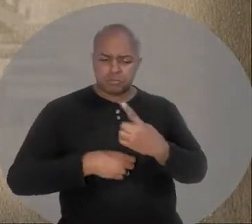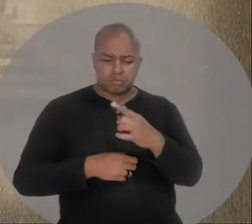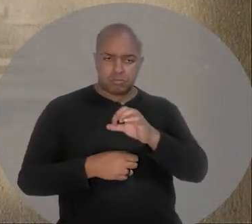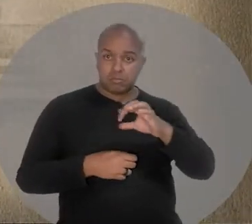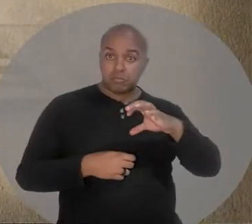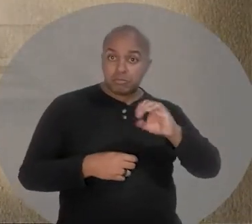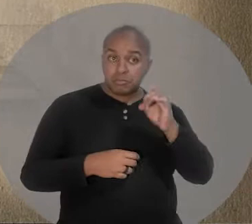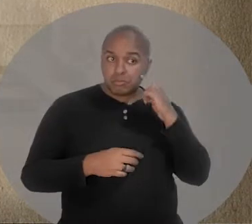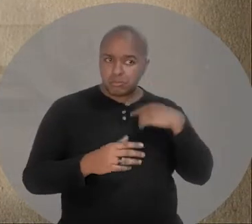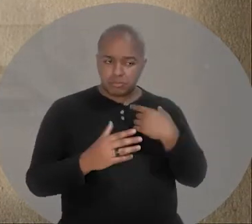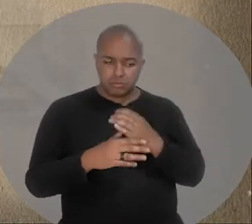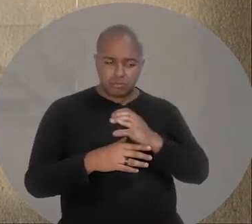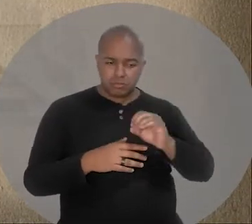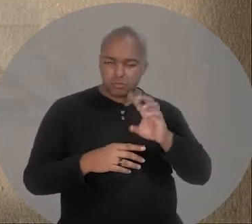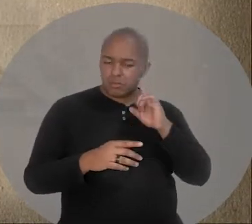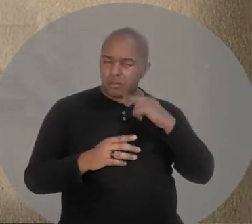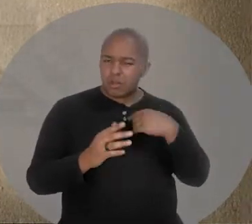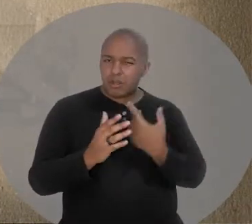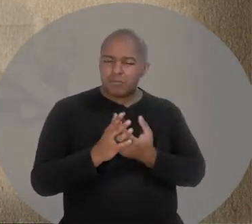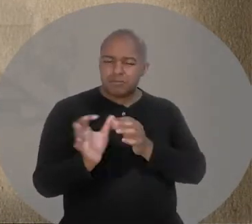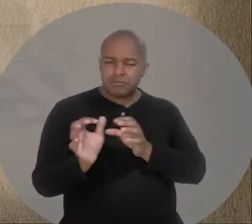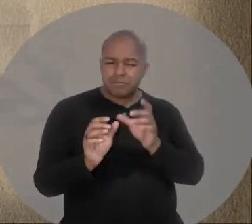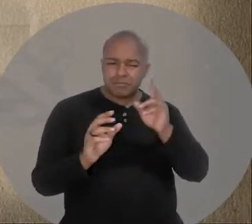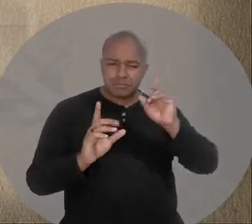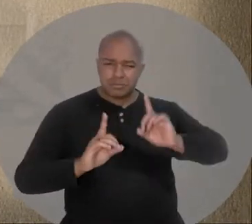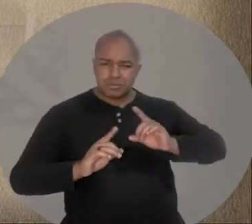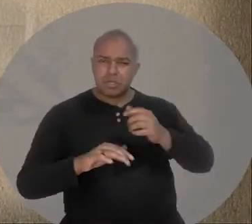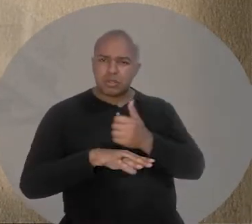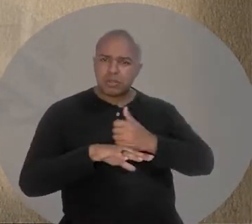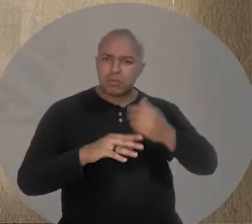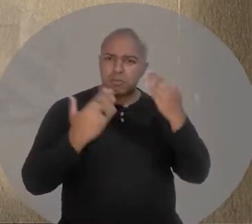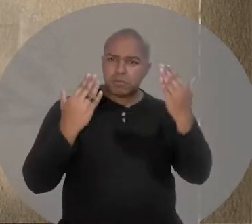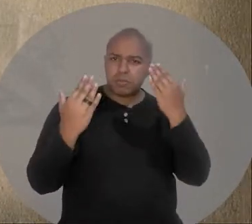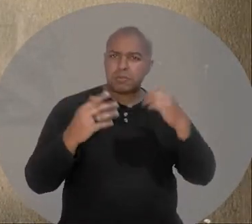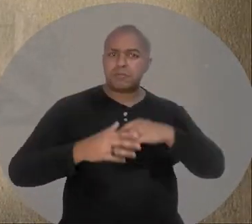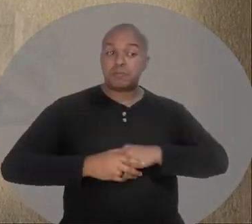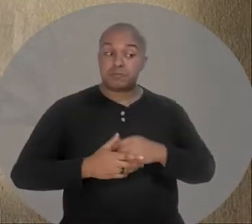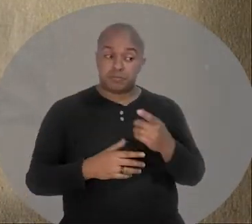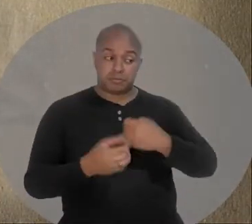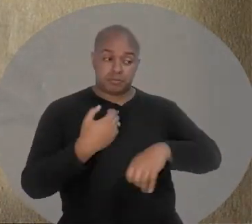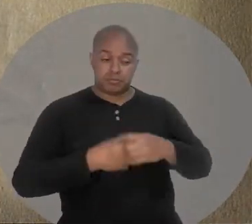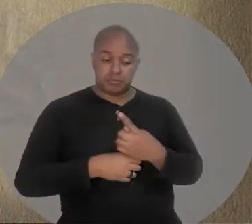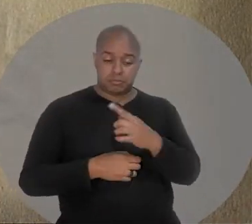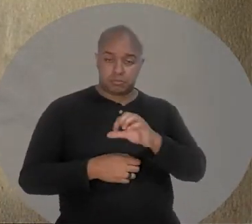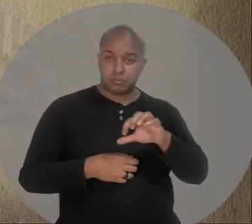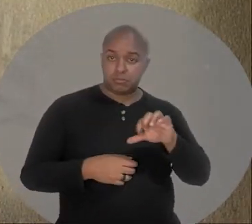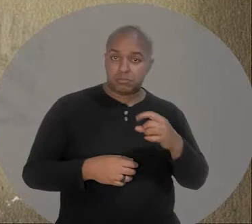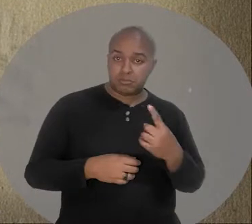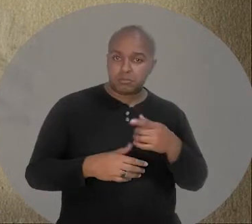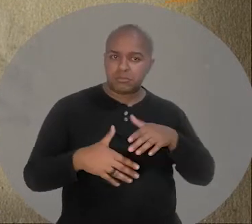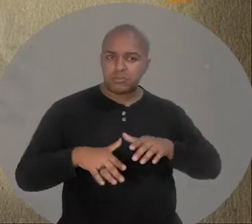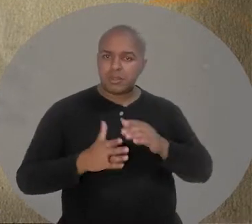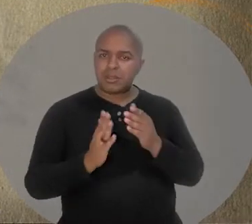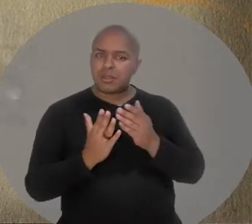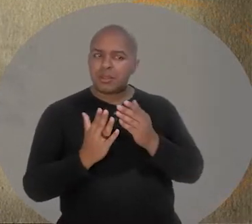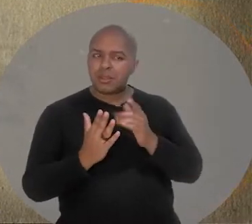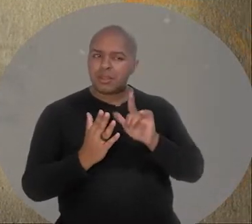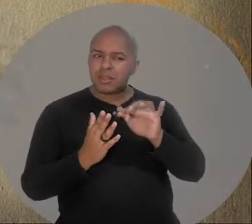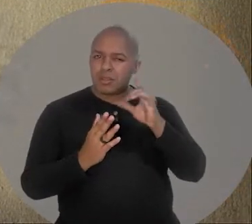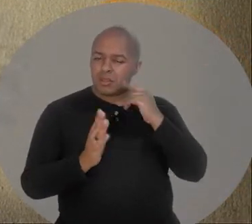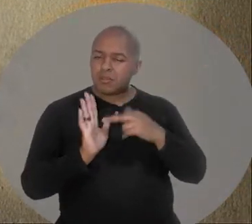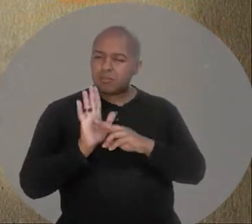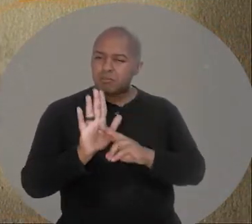em 1990, assume a coordenação do curso A Pessoa Deficiente e o Profissional de Psicologia. Em 1991, nasce o